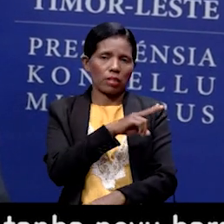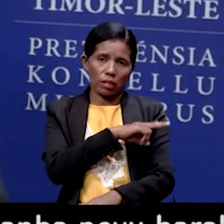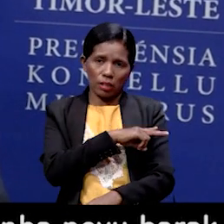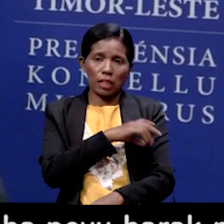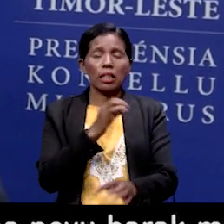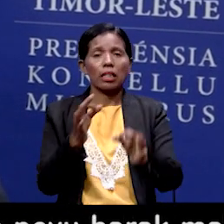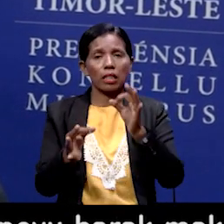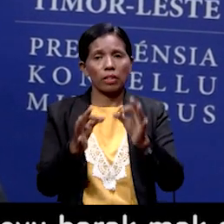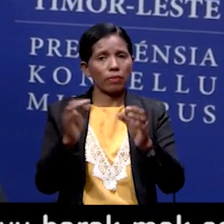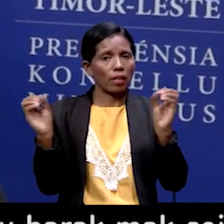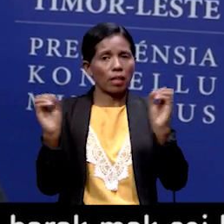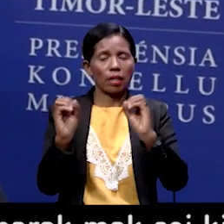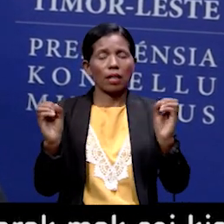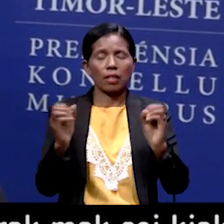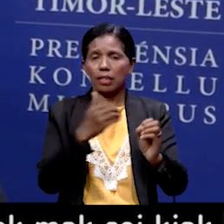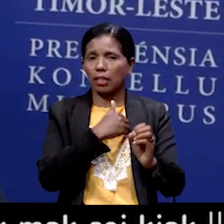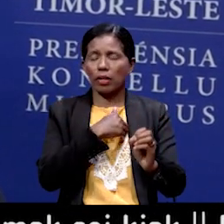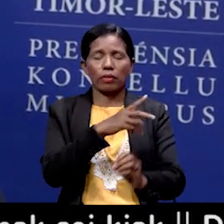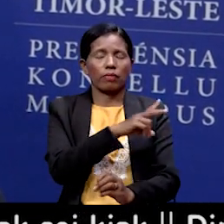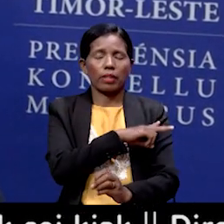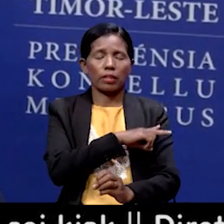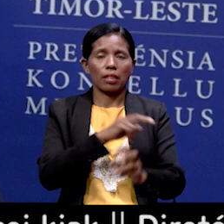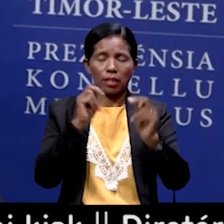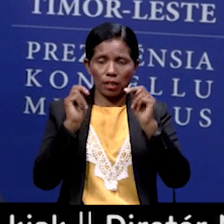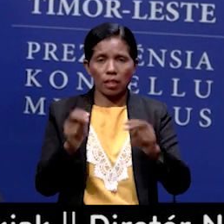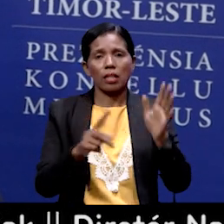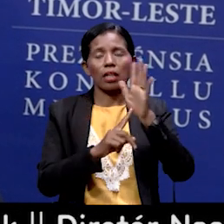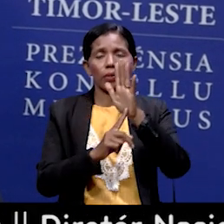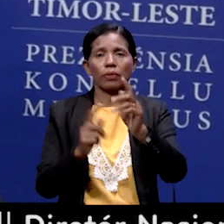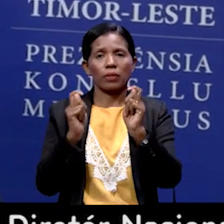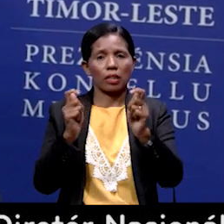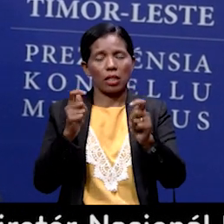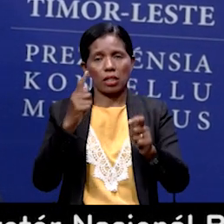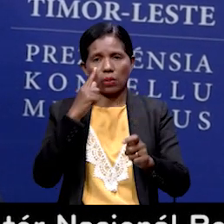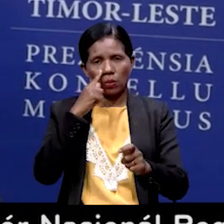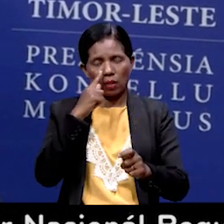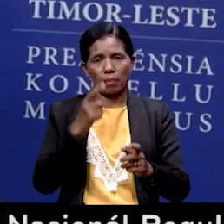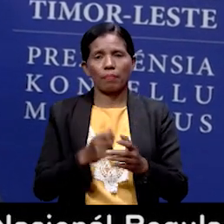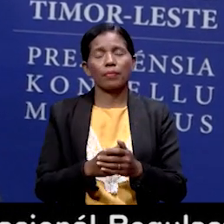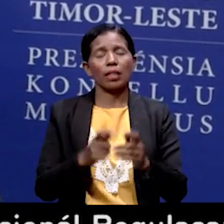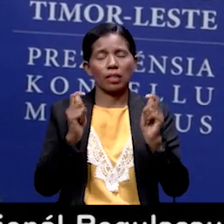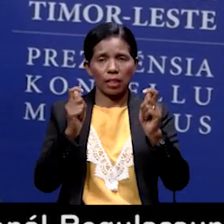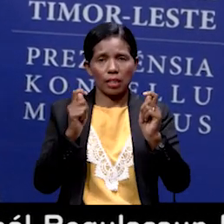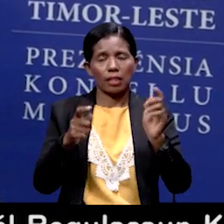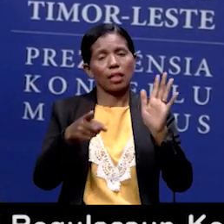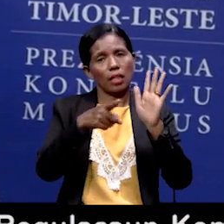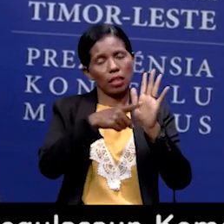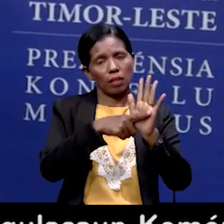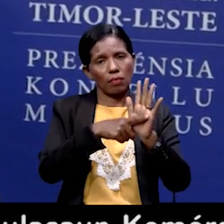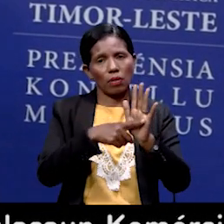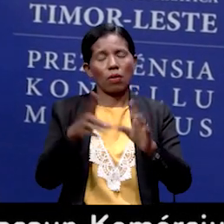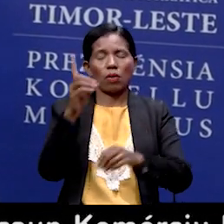tudo comprovativo katak é mané teste negativo e teste negativo né ho validade loron